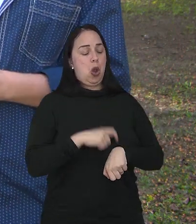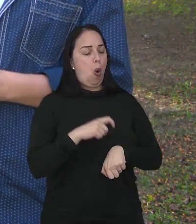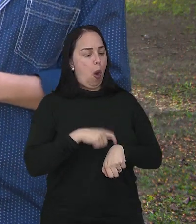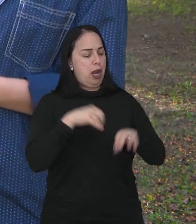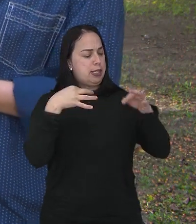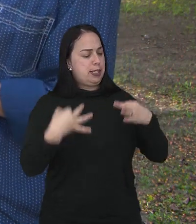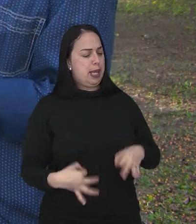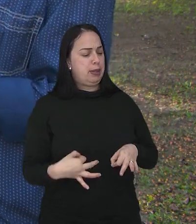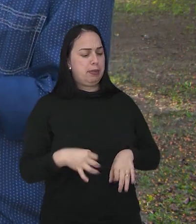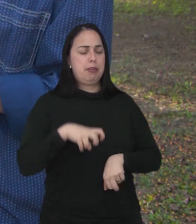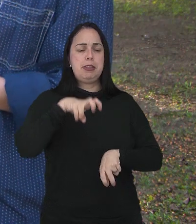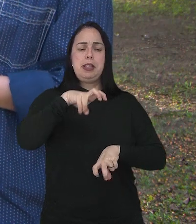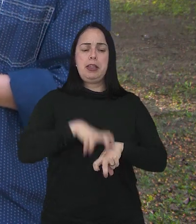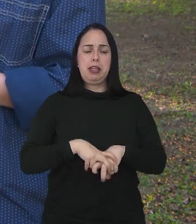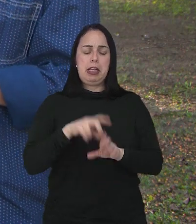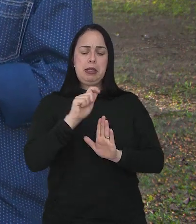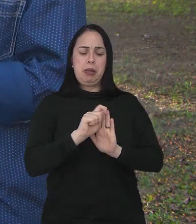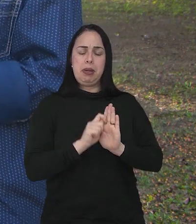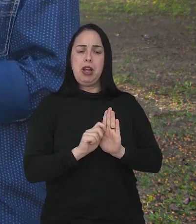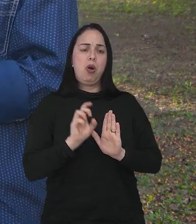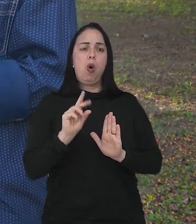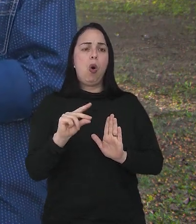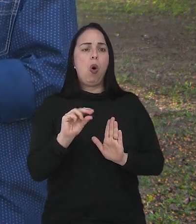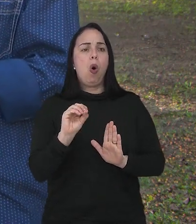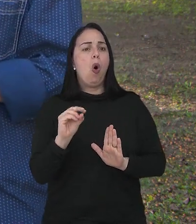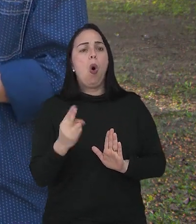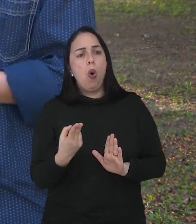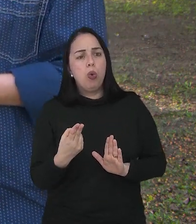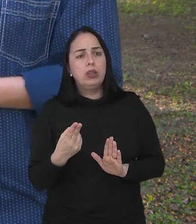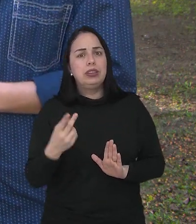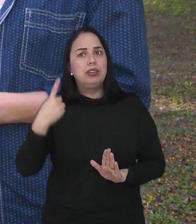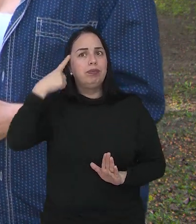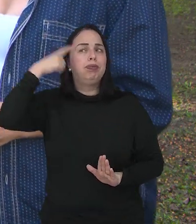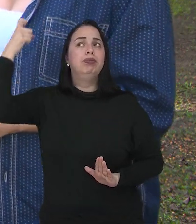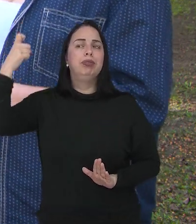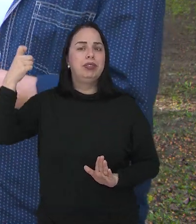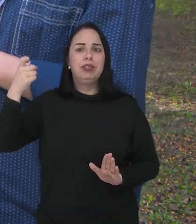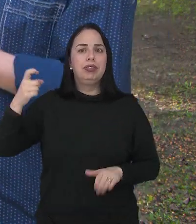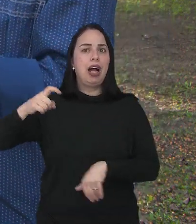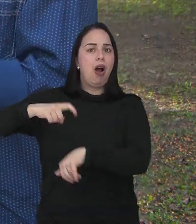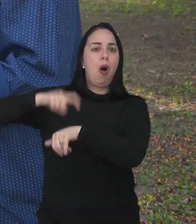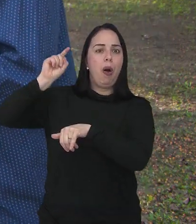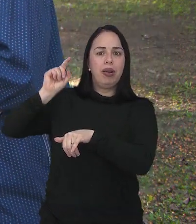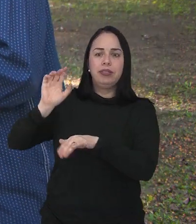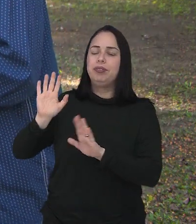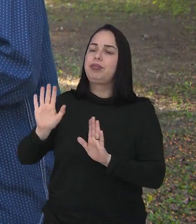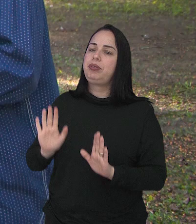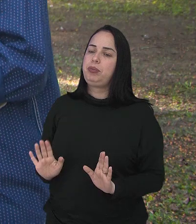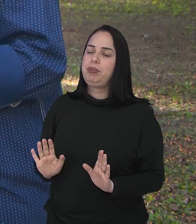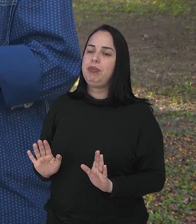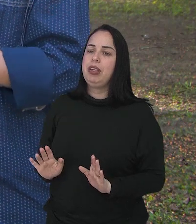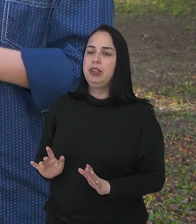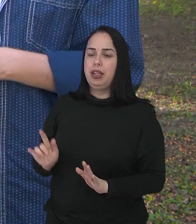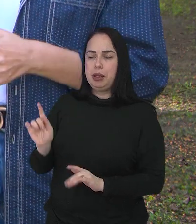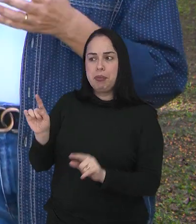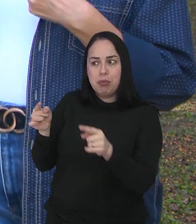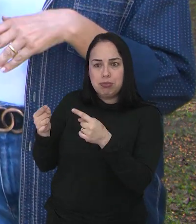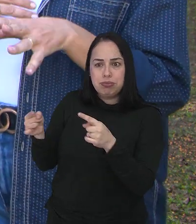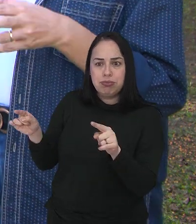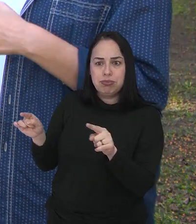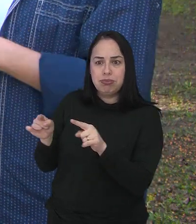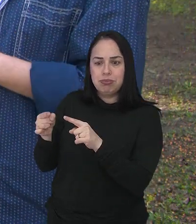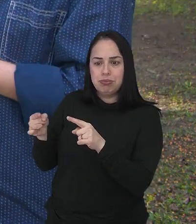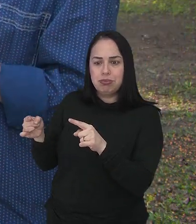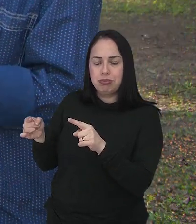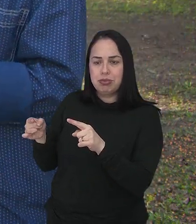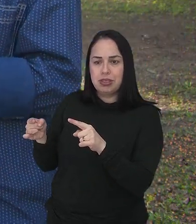Não, a composição, a letra vem na sua cabeça em quais momentos? Então eu tenho muita música antes de eu